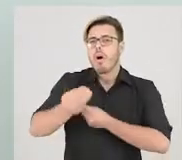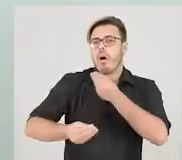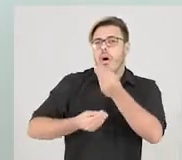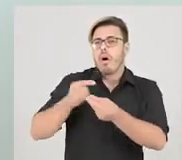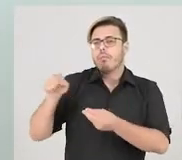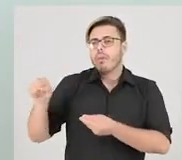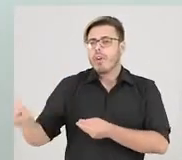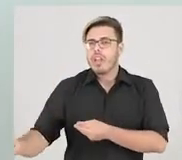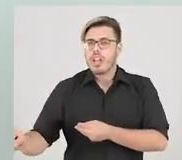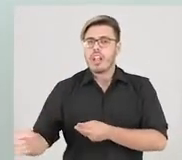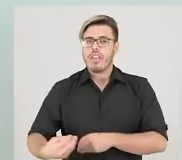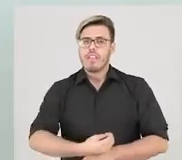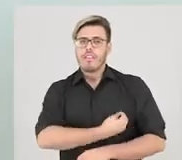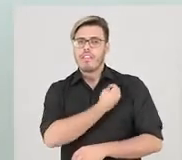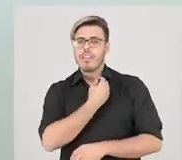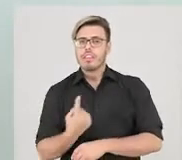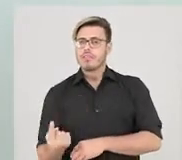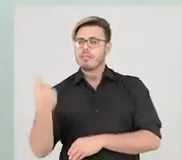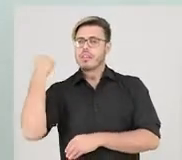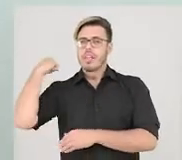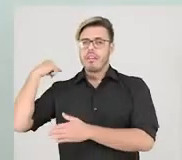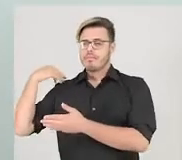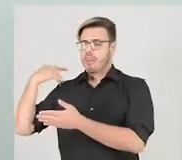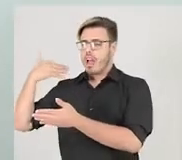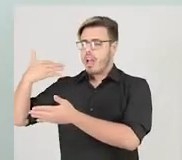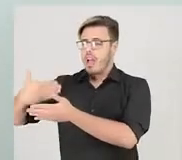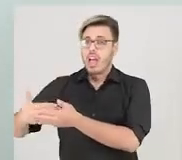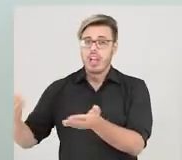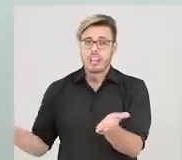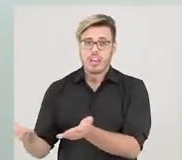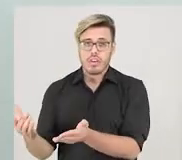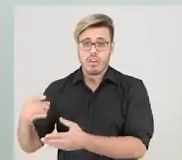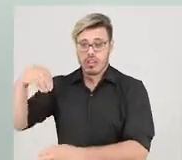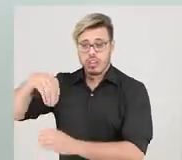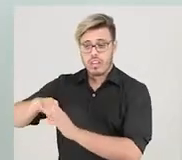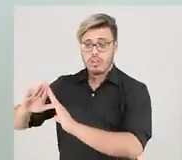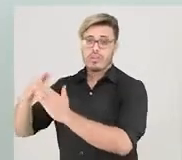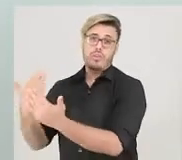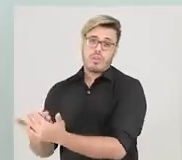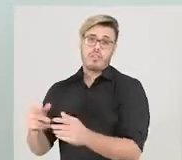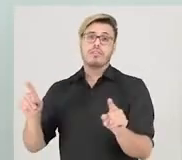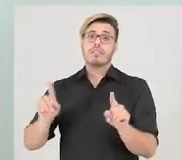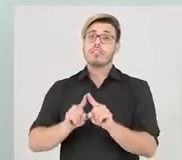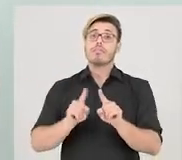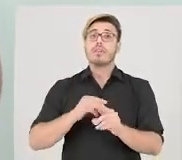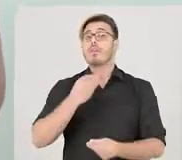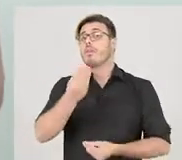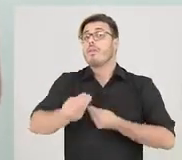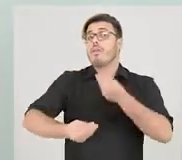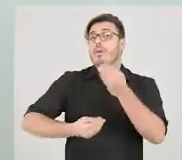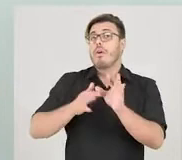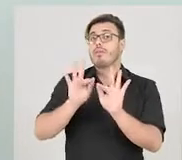funciona a dinâmica familiar, da comunidade, quais são os atendimentos clínicos que ele faz, se ele